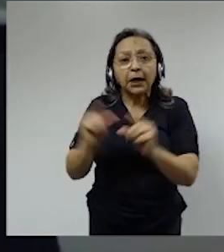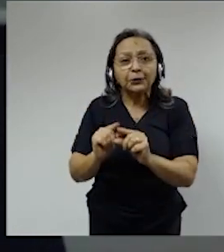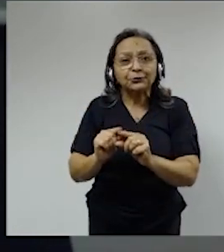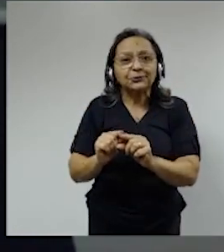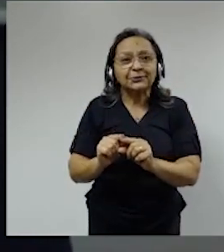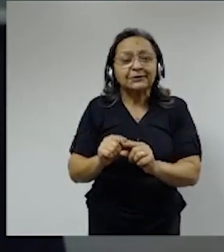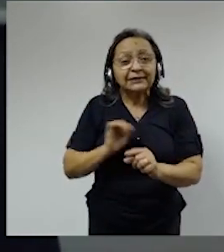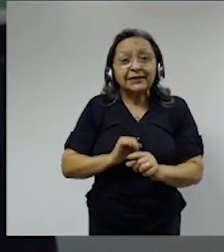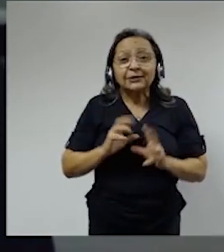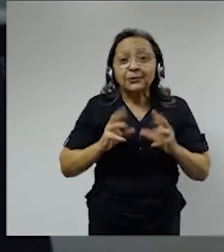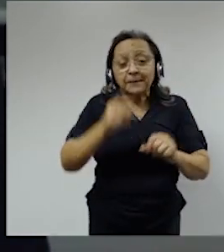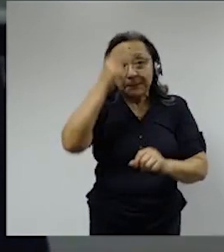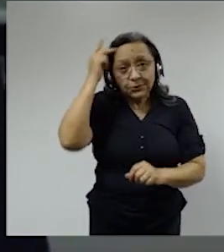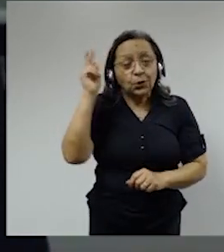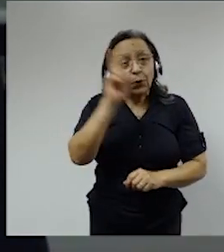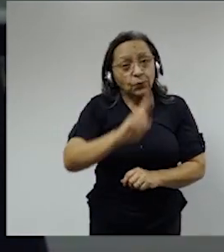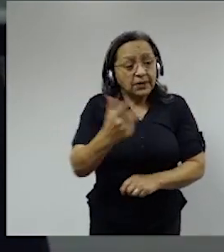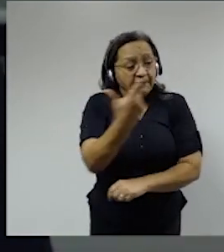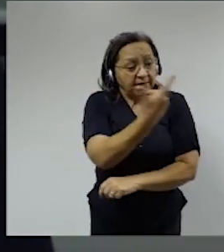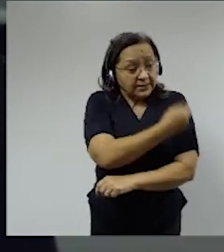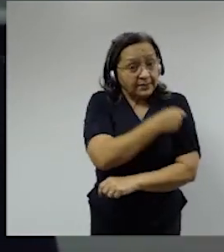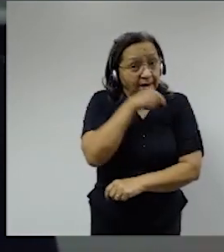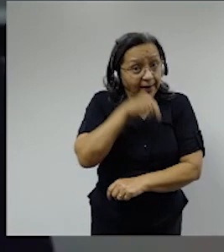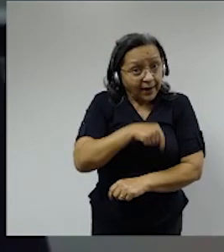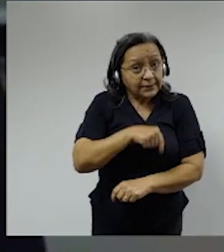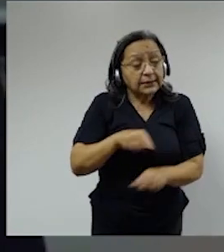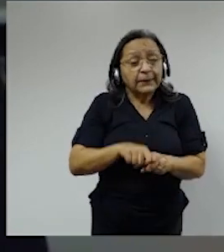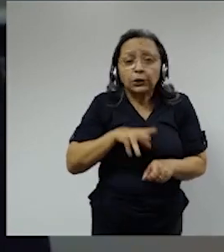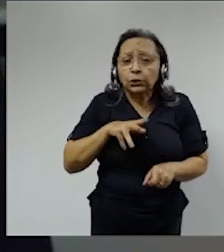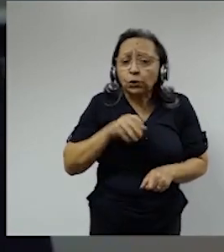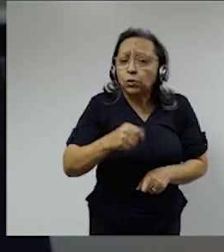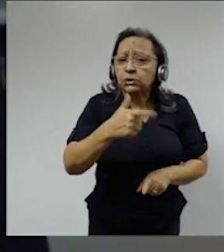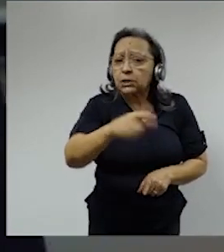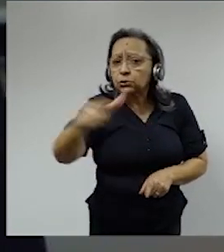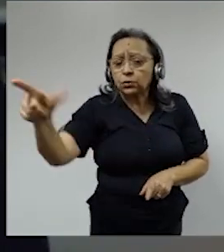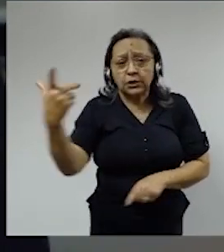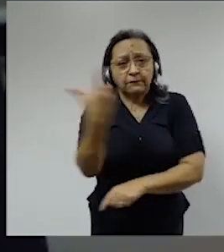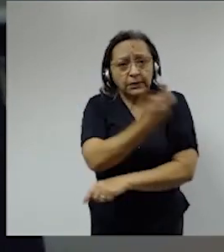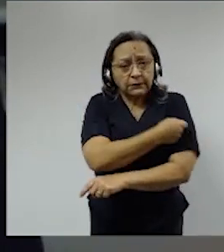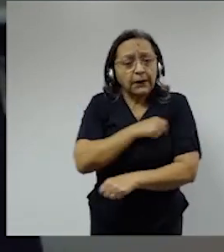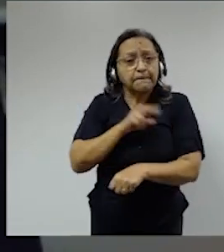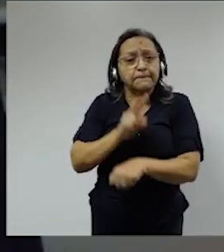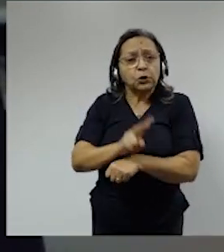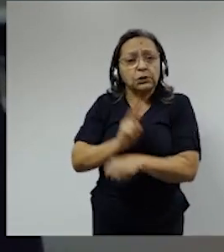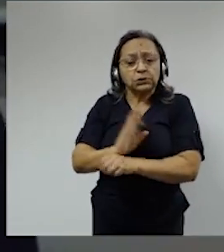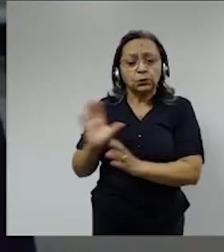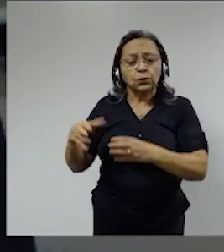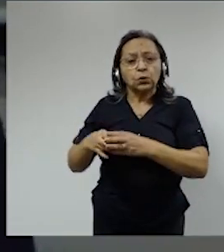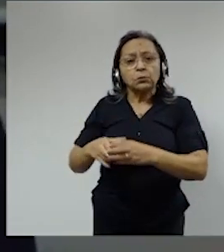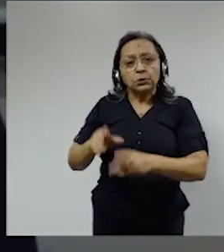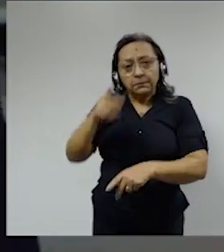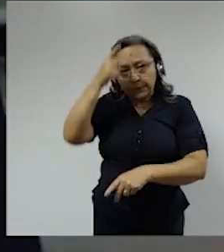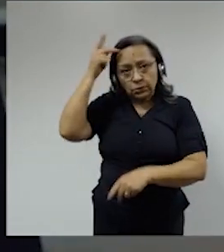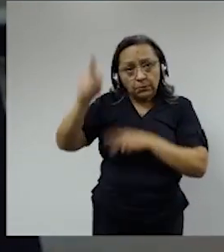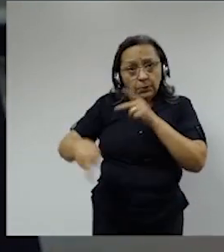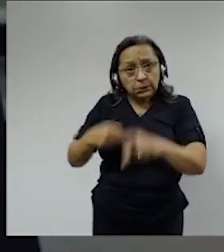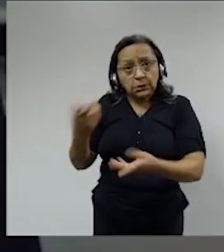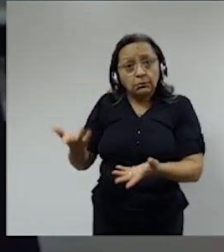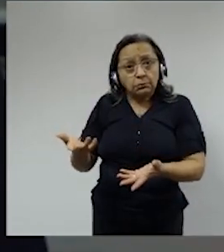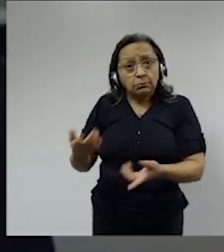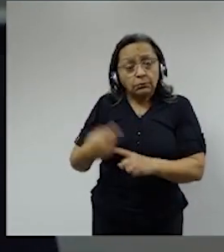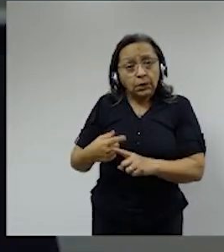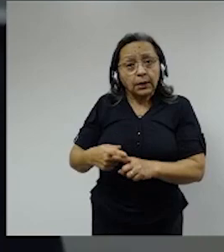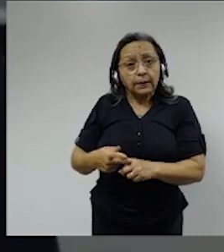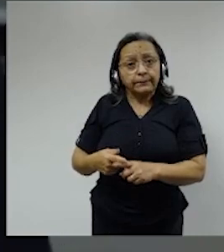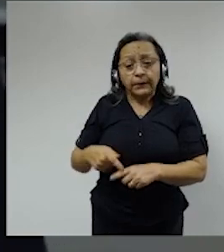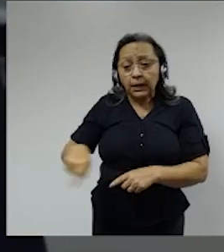tomarmos esta e todas as outras vacinas, porque a gente vai estar protegendo aquele grupo pequeno da população que, por razões médicas sérias,